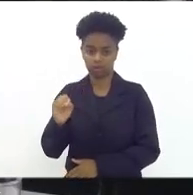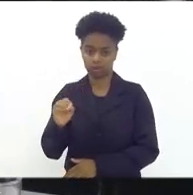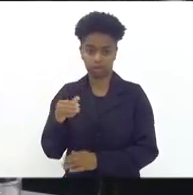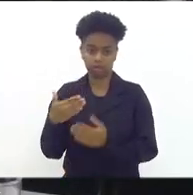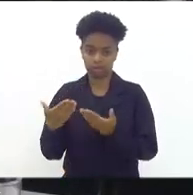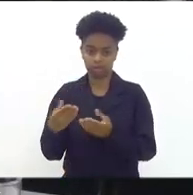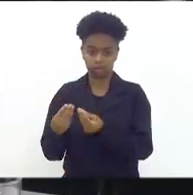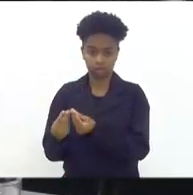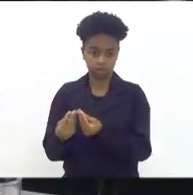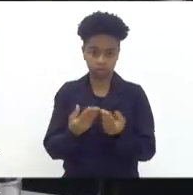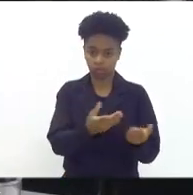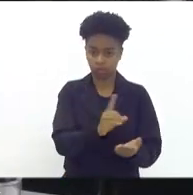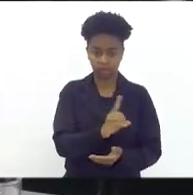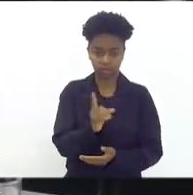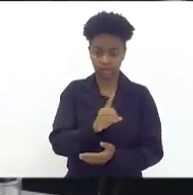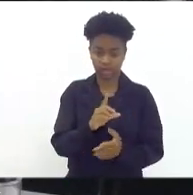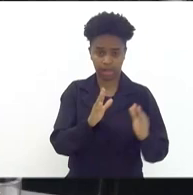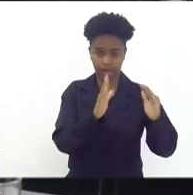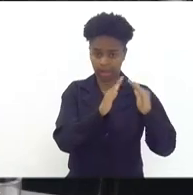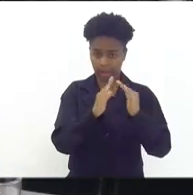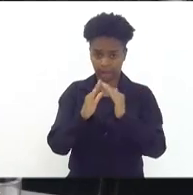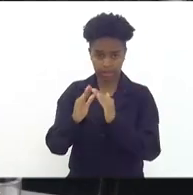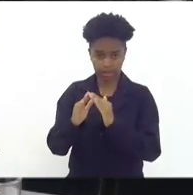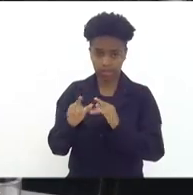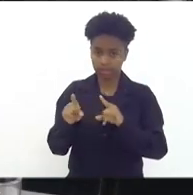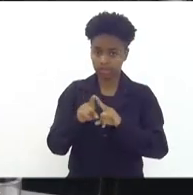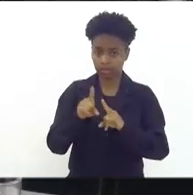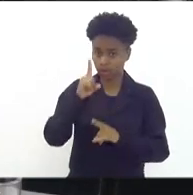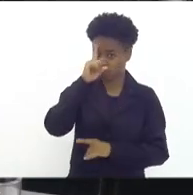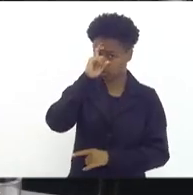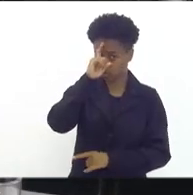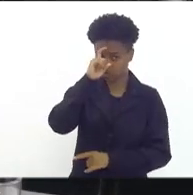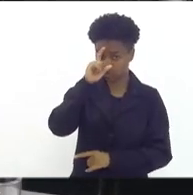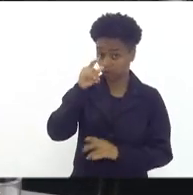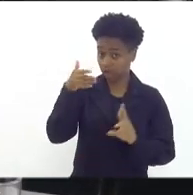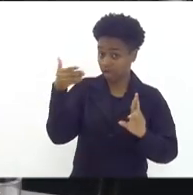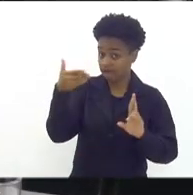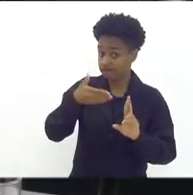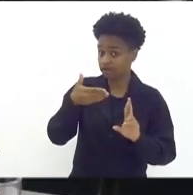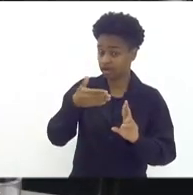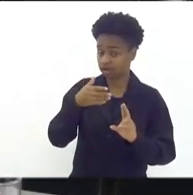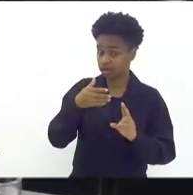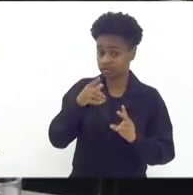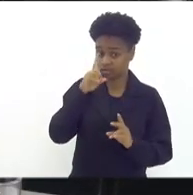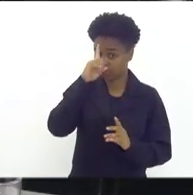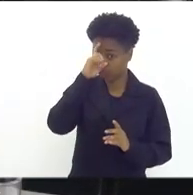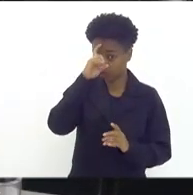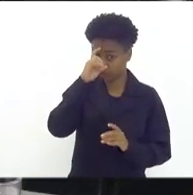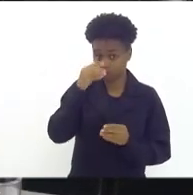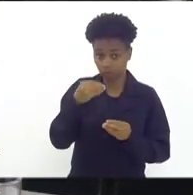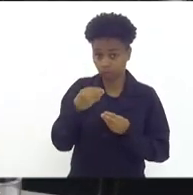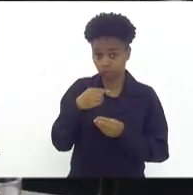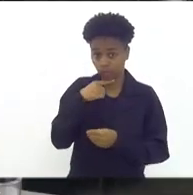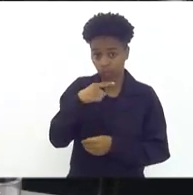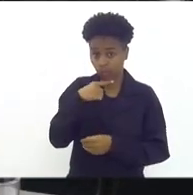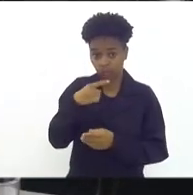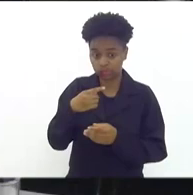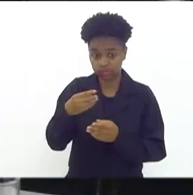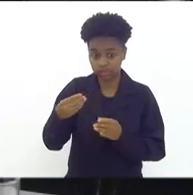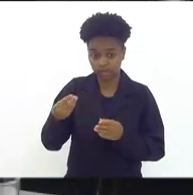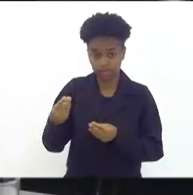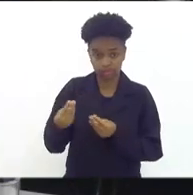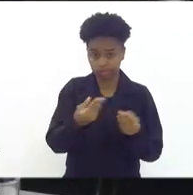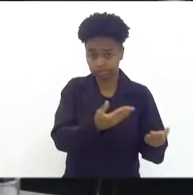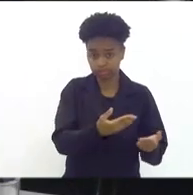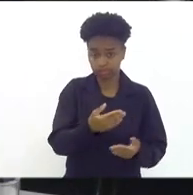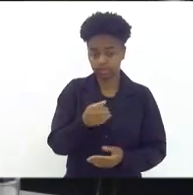nenhum hospital que é uma referência na região do interior do Estado São